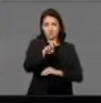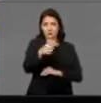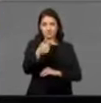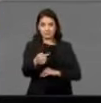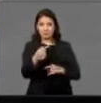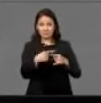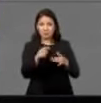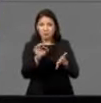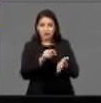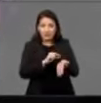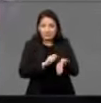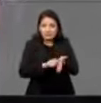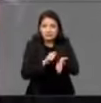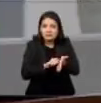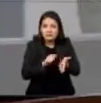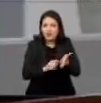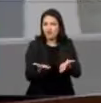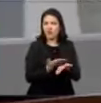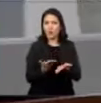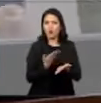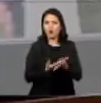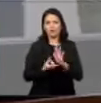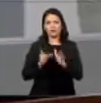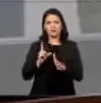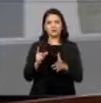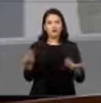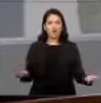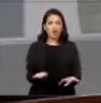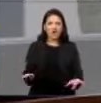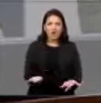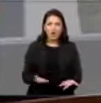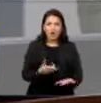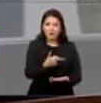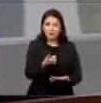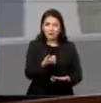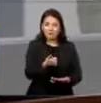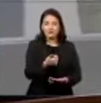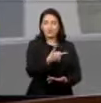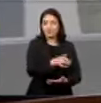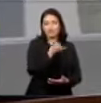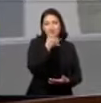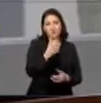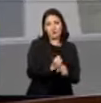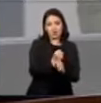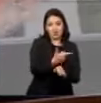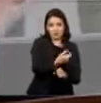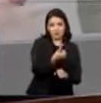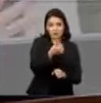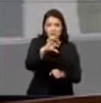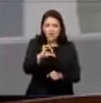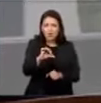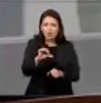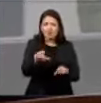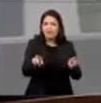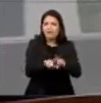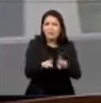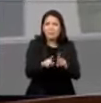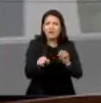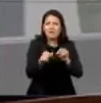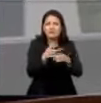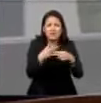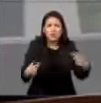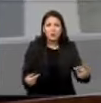é possível que no Brasil de 2019 nós possamos utilizar mecanismos indiretos de censura. Vou terminar contando uma